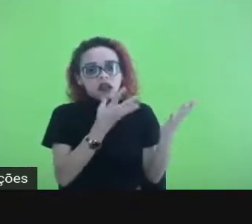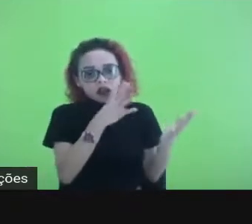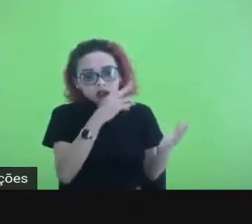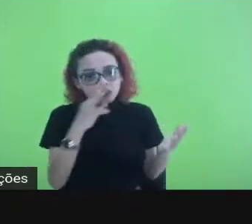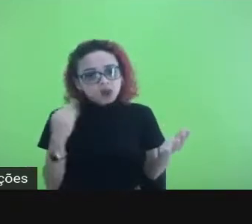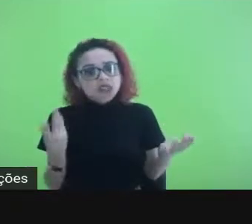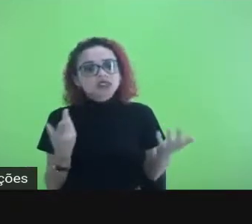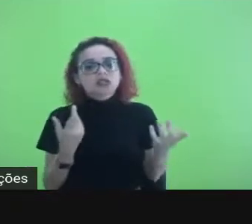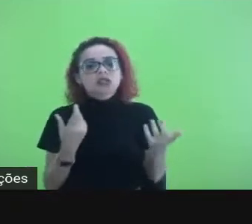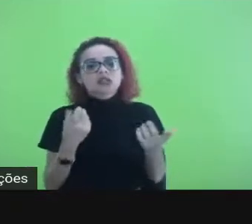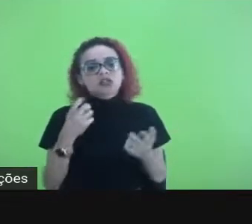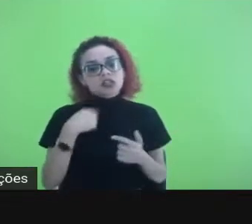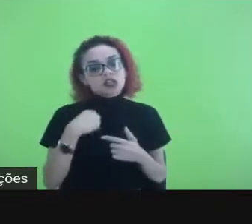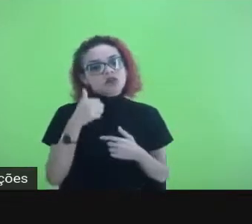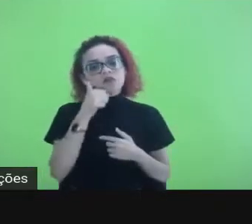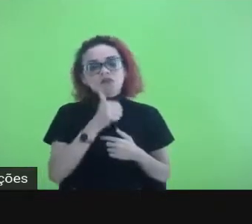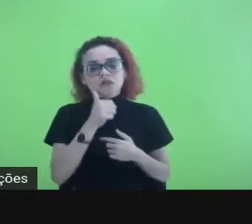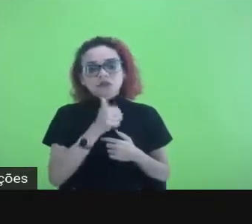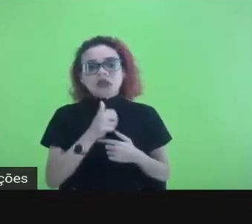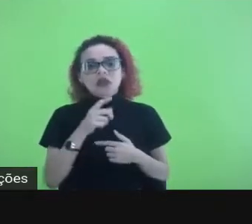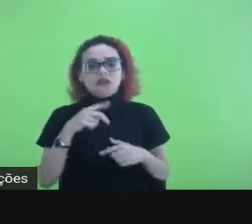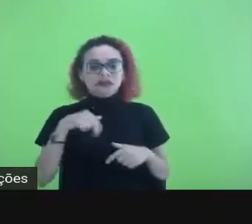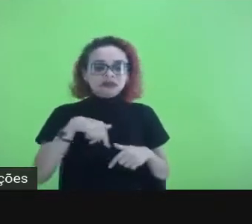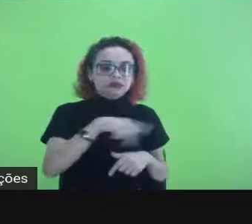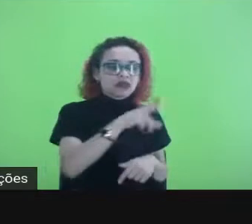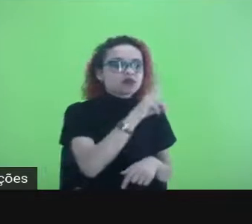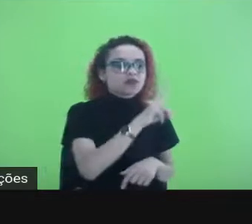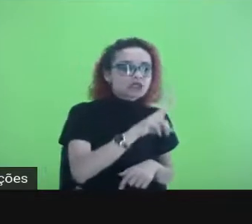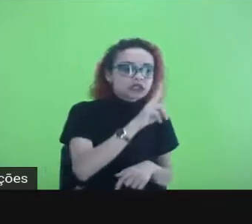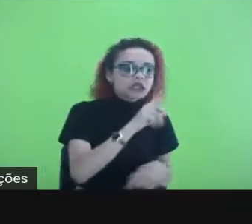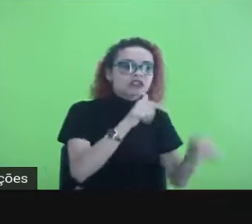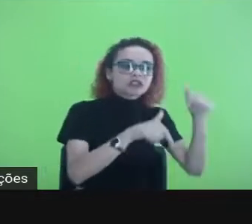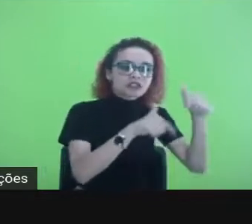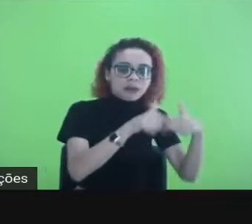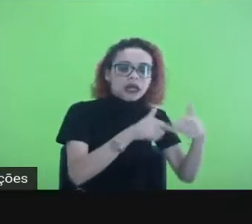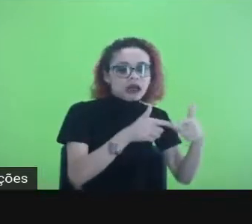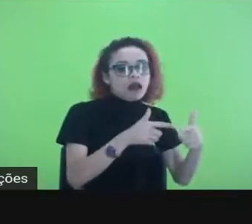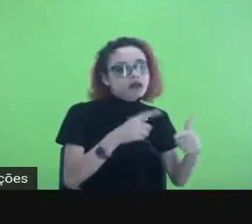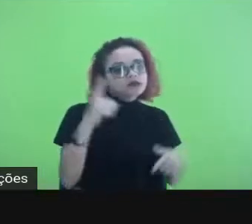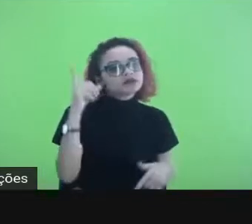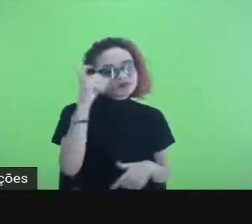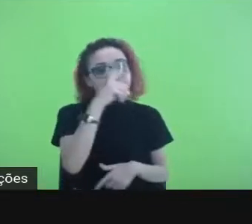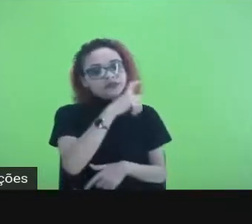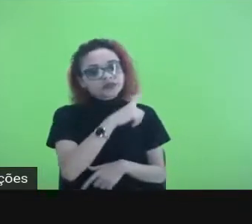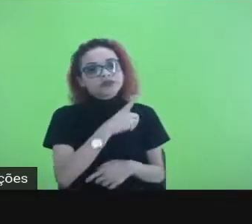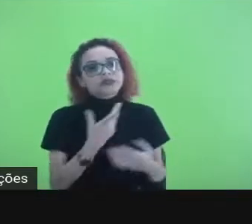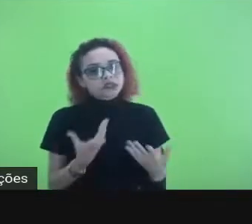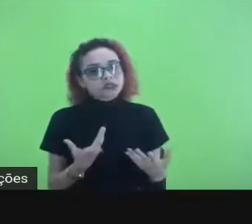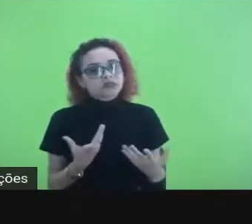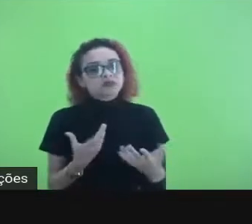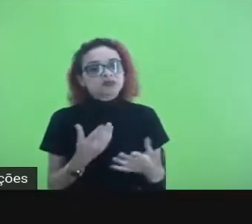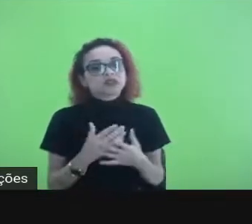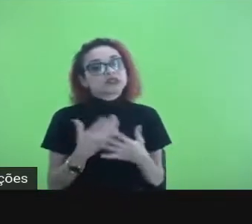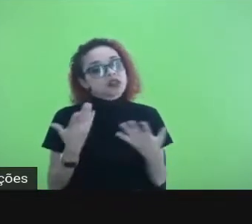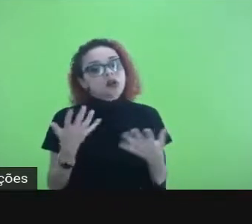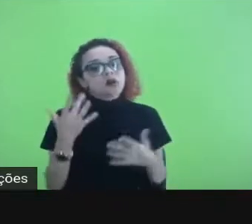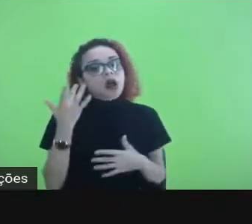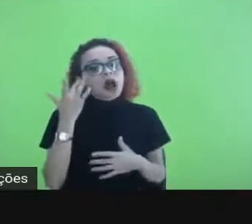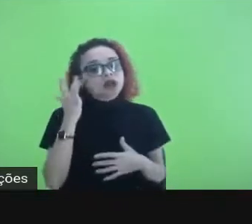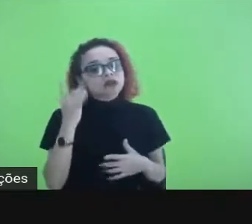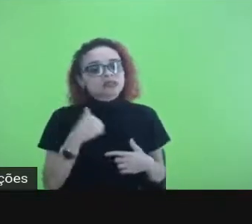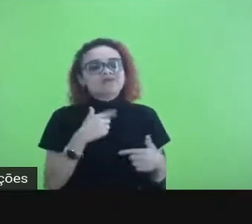para ir até a universidade, para trabalhar também, né? Então, isso é algo que me toca